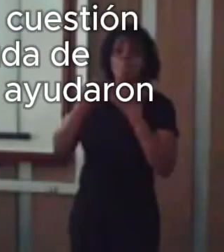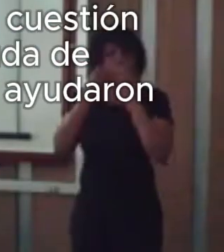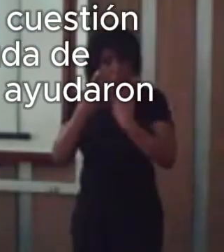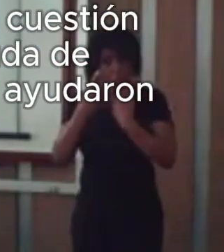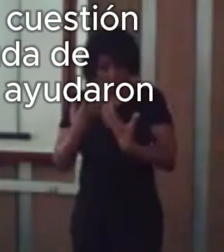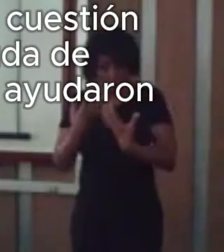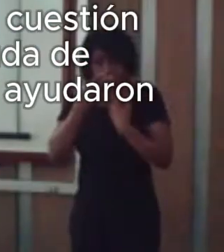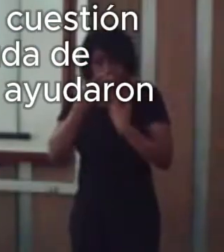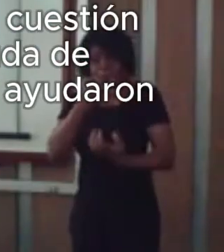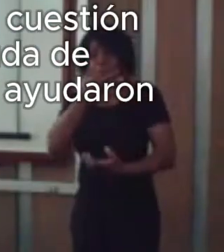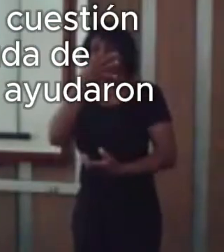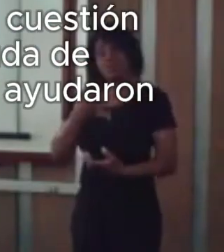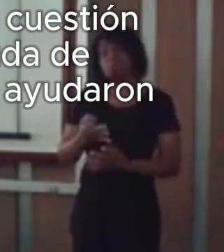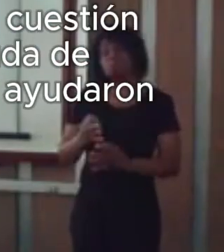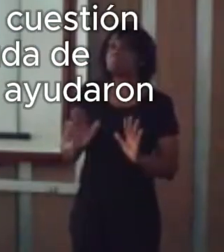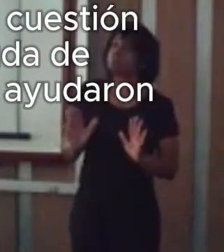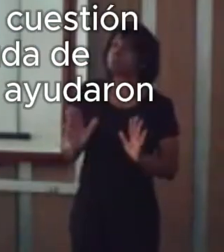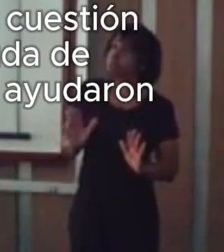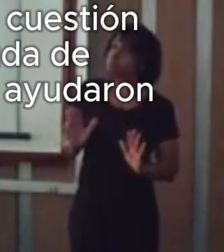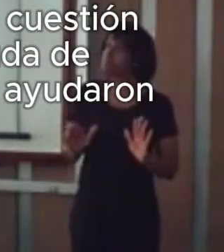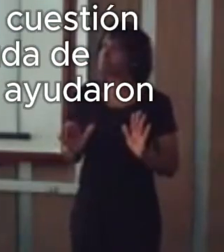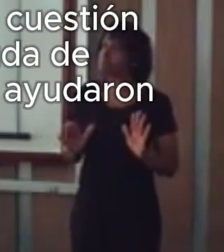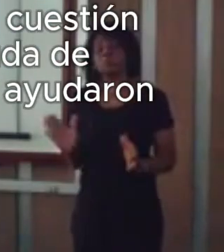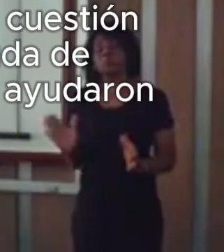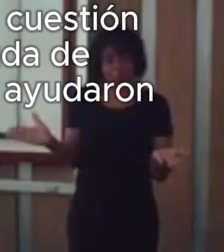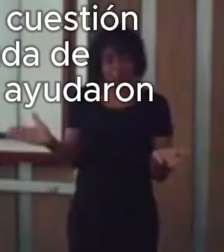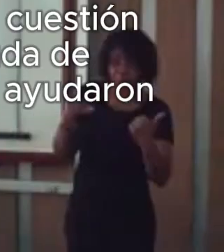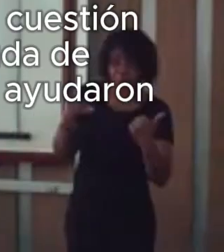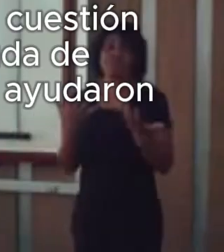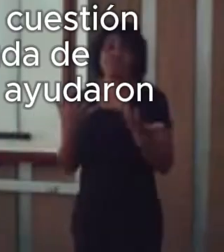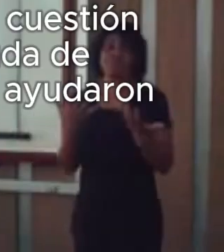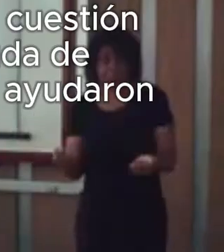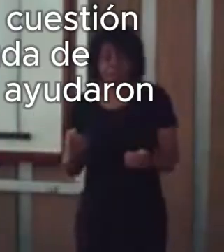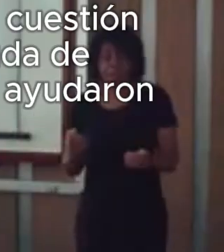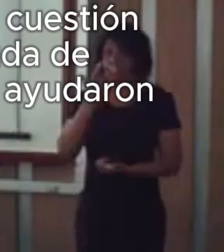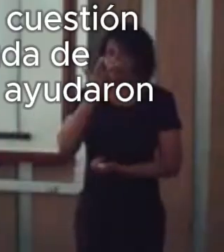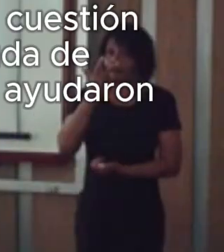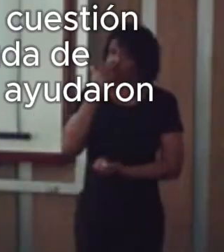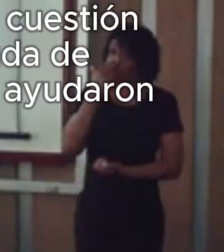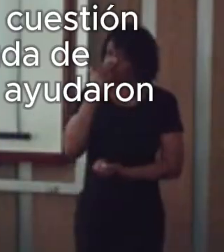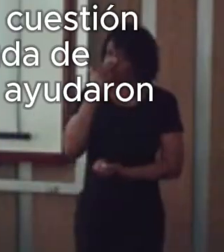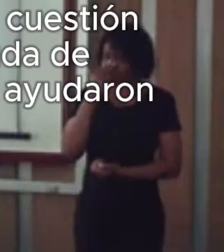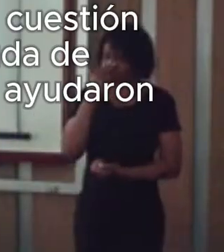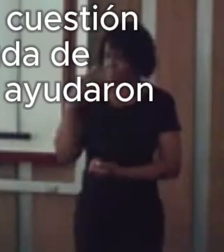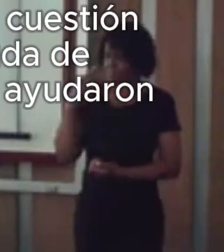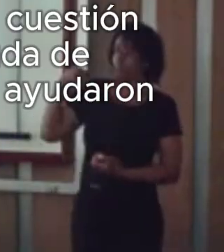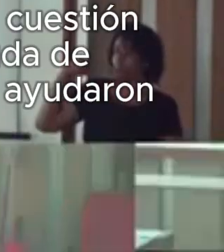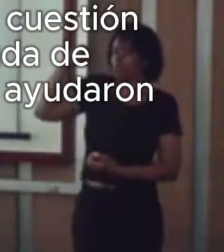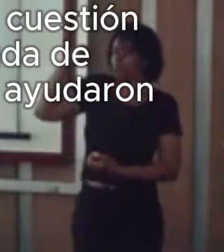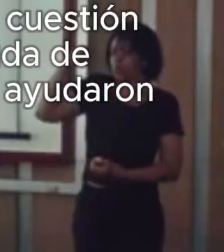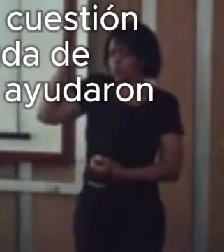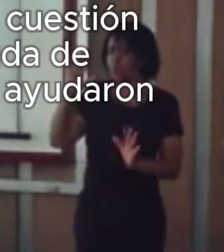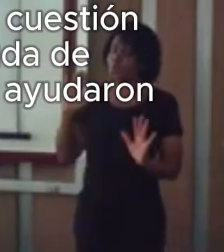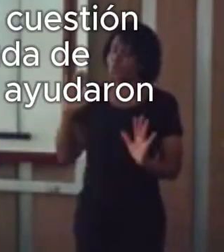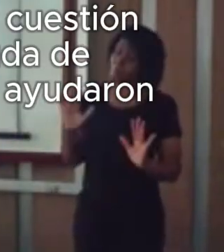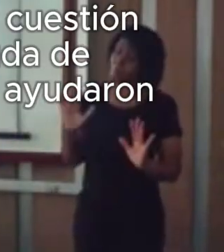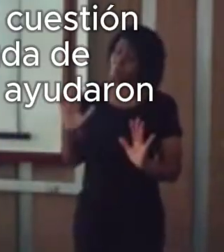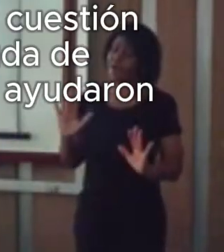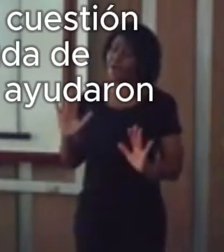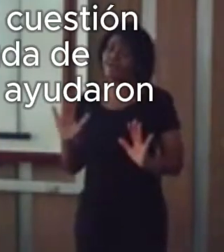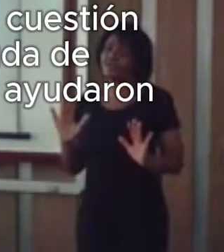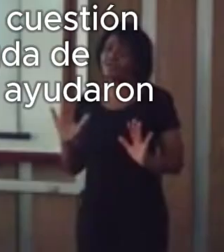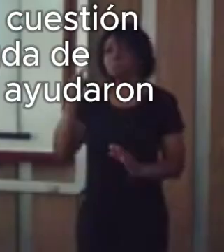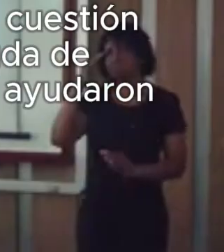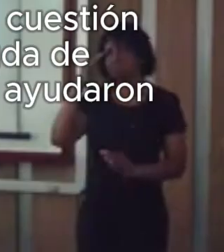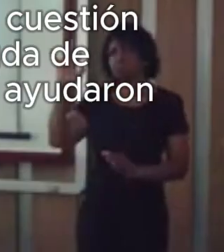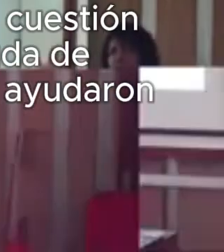ideia? Olha, vamos embora fazer isso. E aí parecia um negócio muito doido, mas a gente